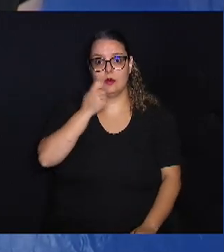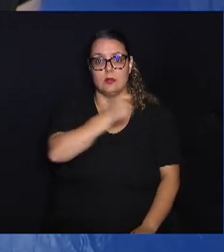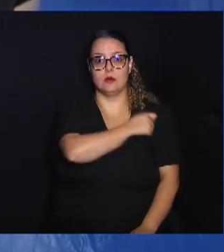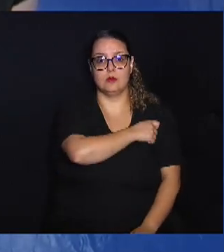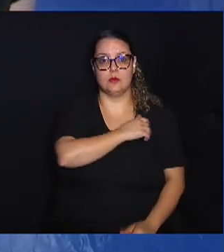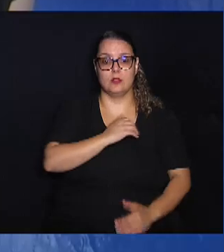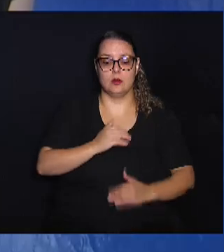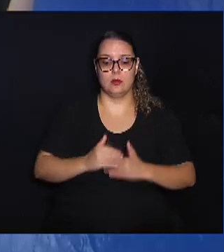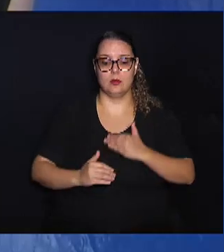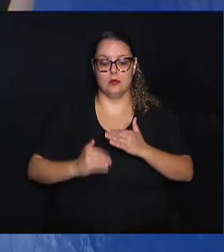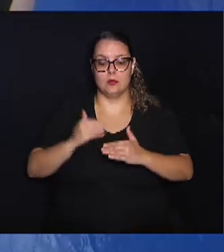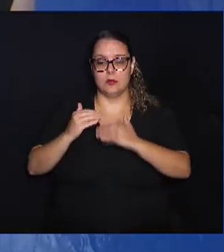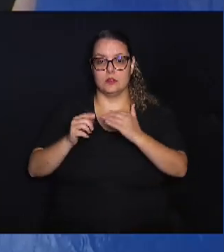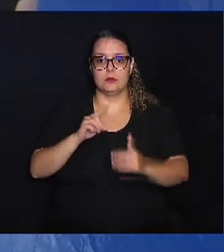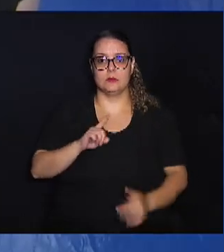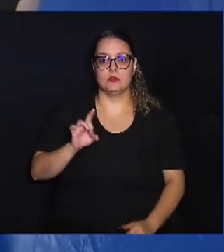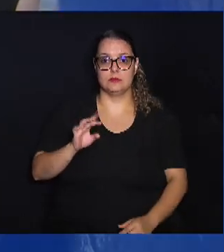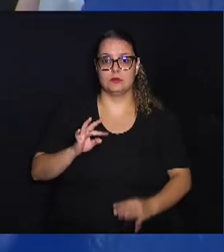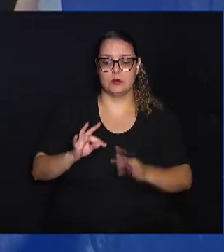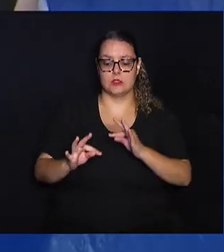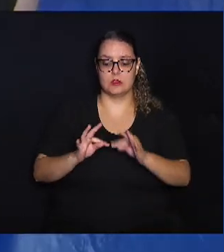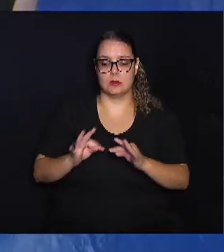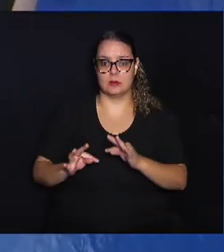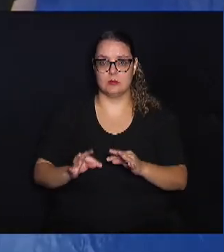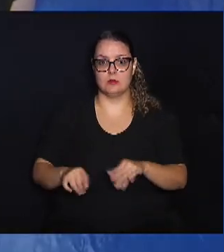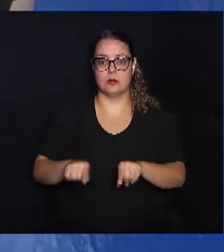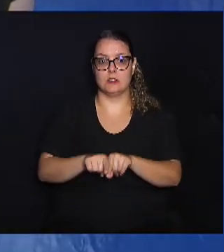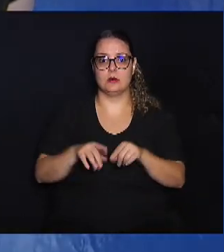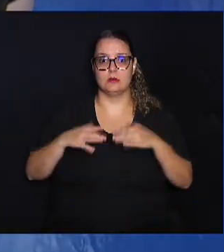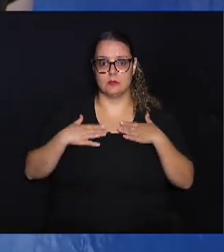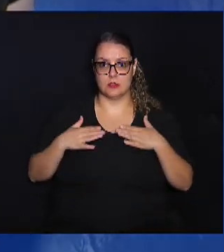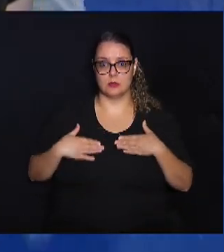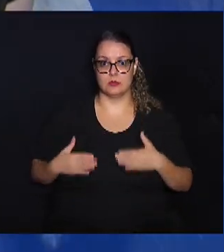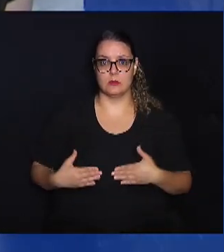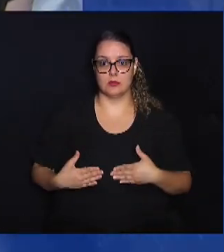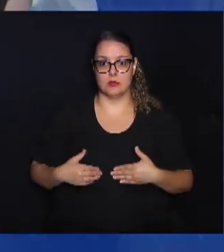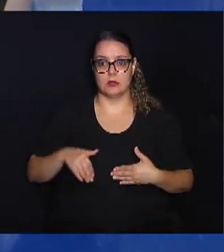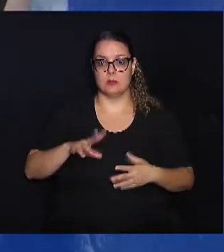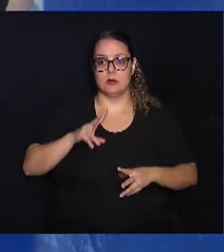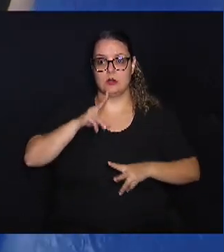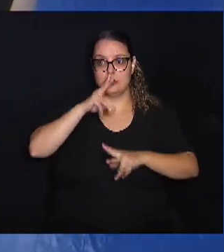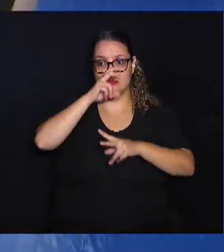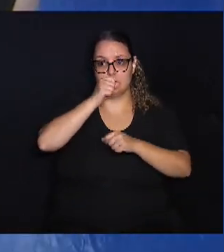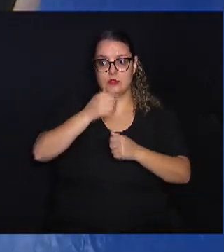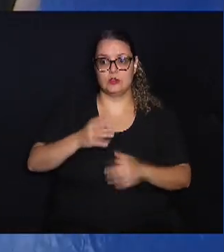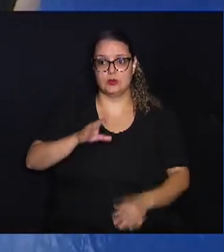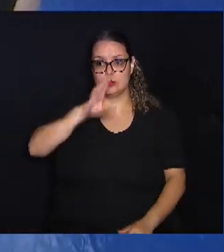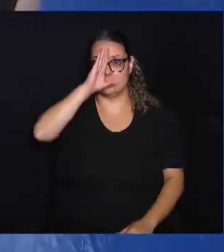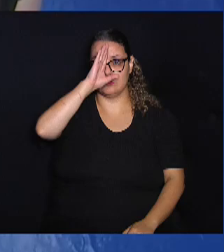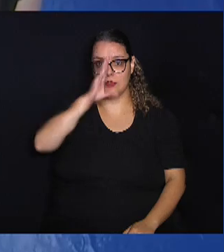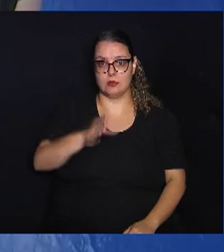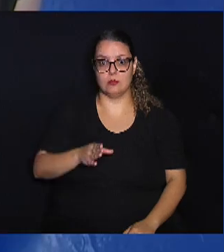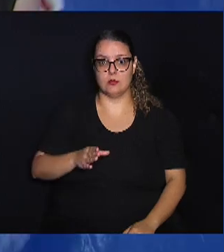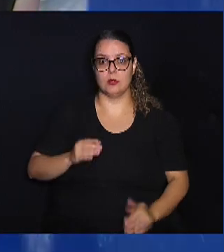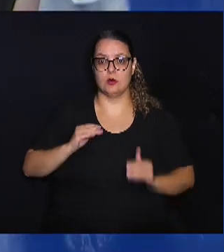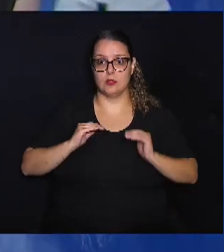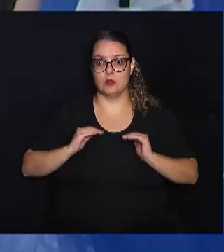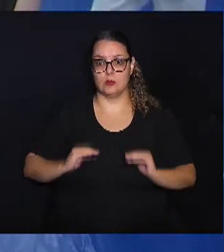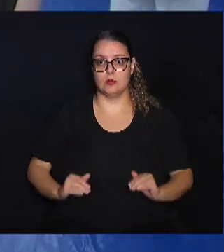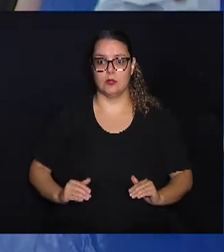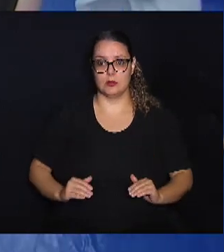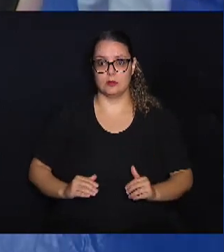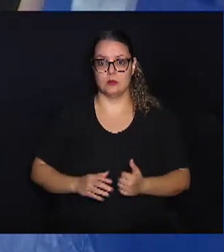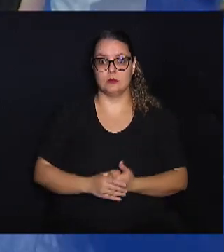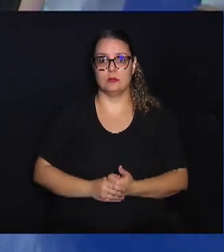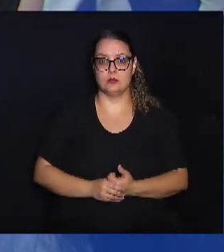evoluindo, não só tecnicamente, mas fisicamente ele tem que ficar mais forte e principalmente o comportamento,